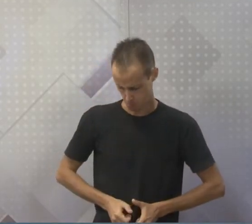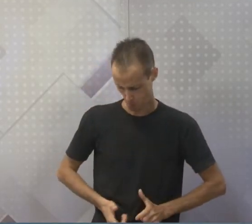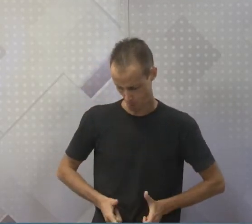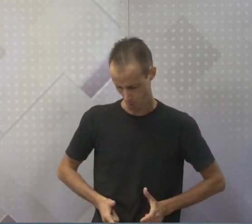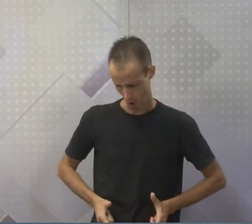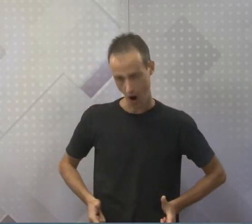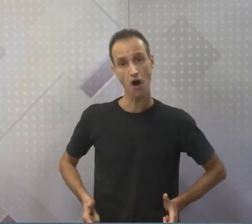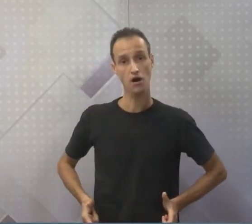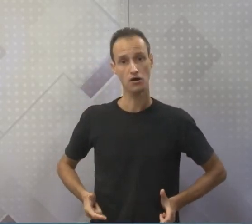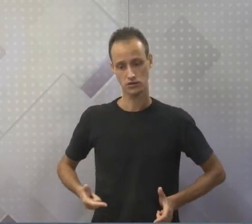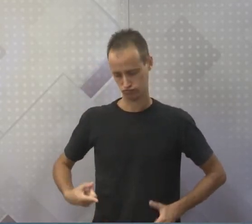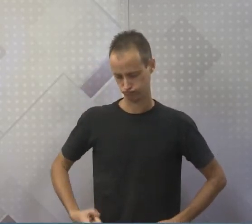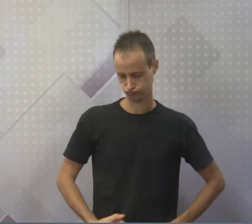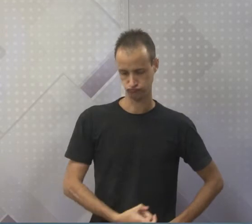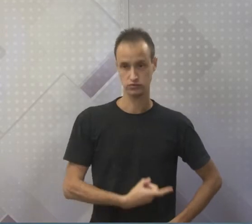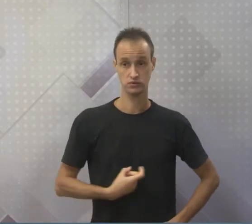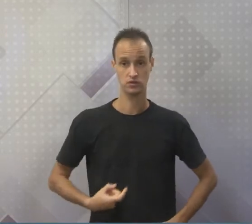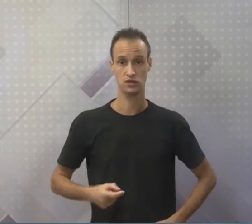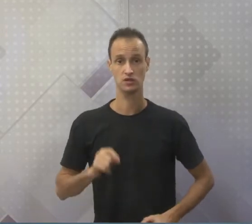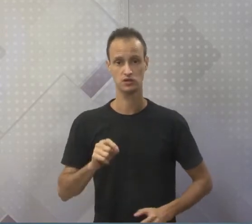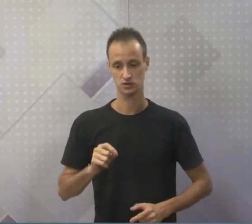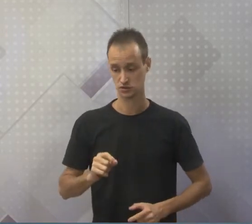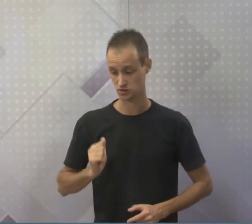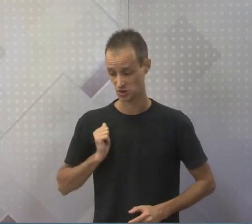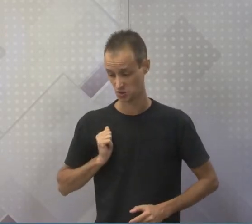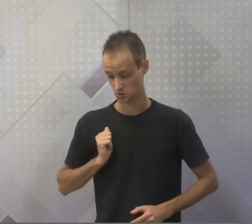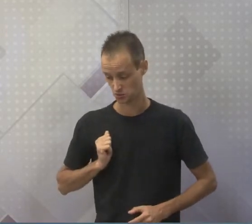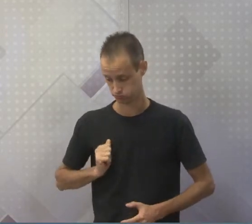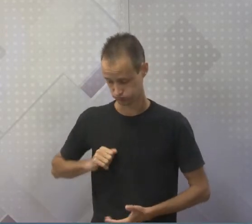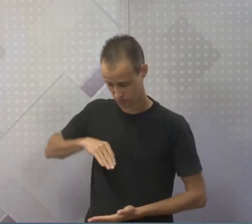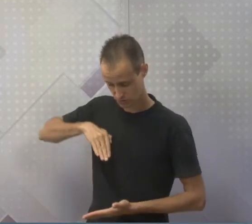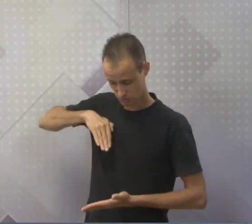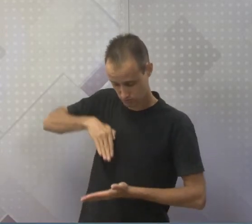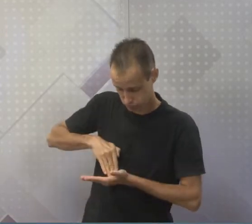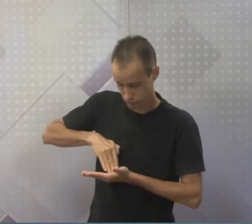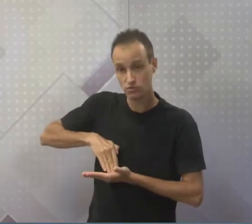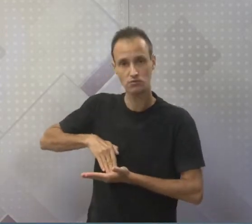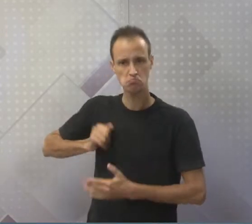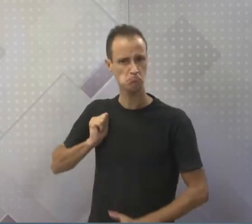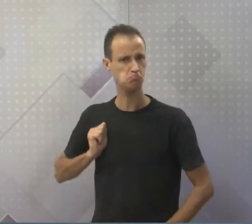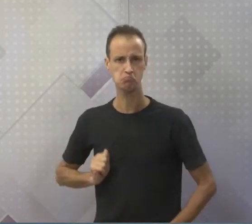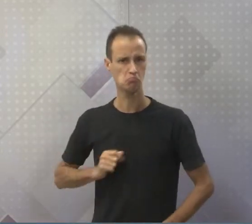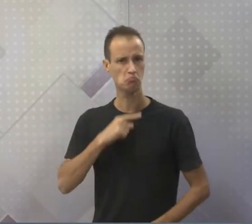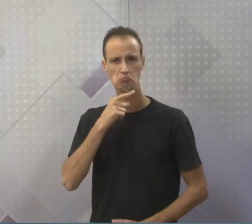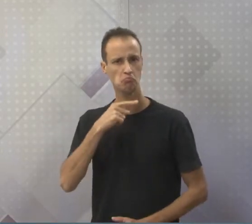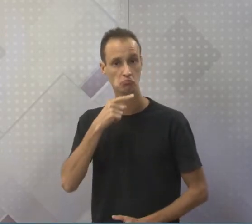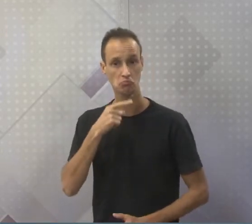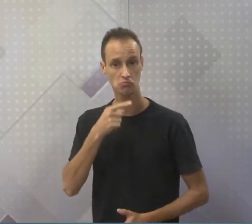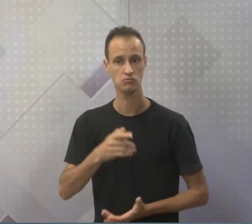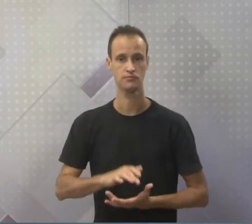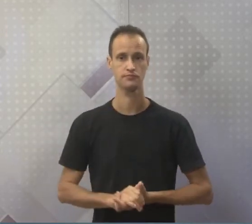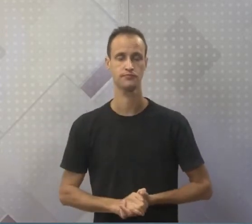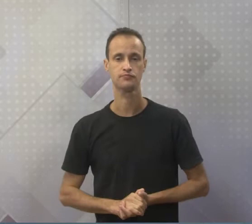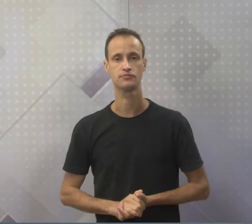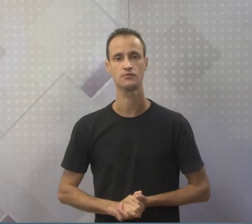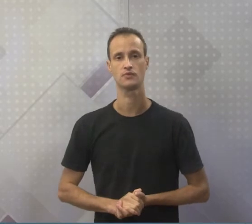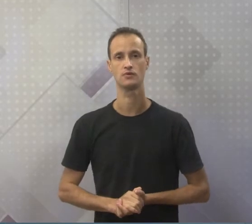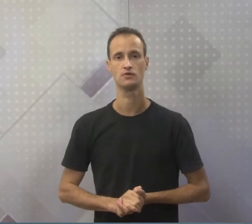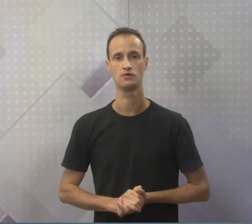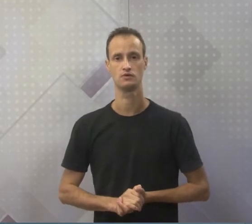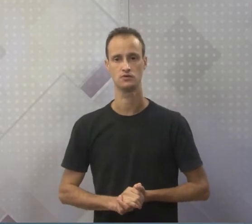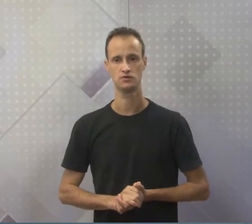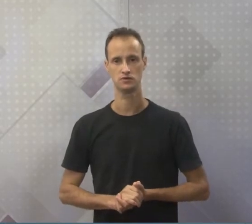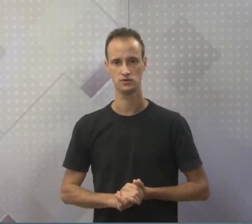por lombriga que elas impedem a passagem do alimento no tubo digestivo. Olha só,